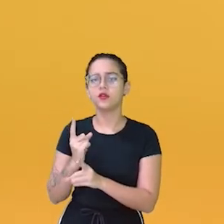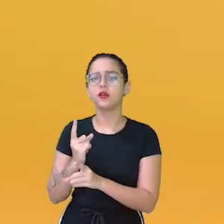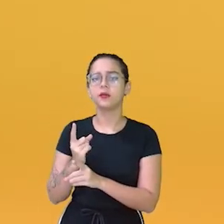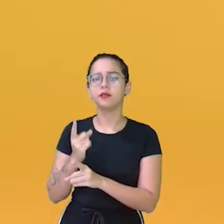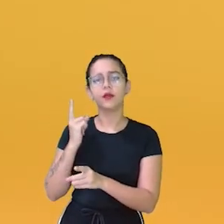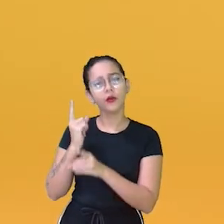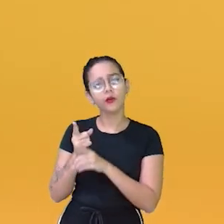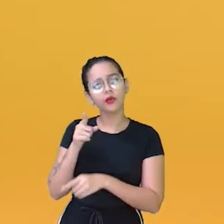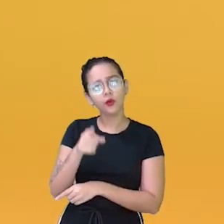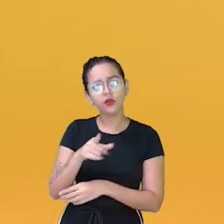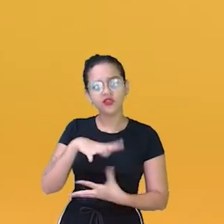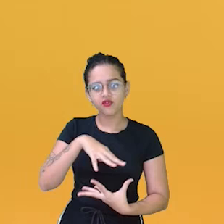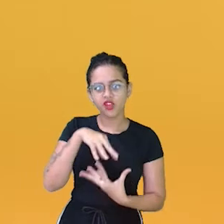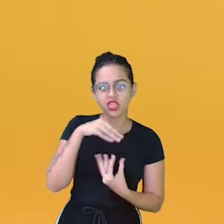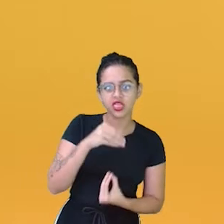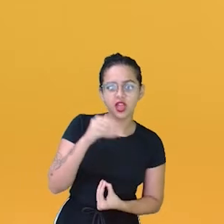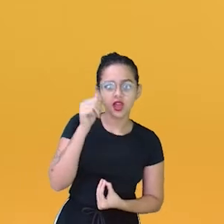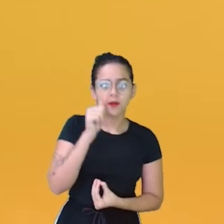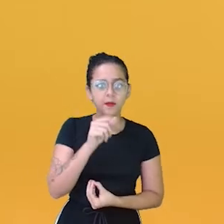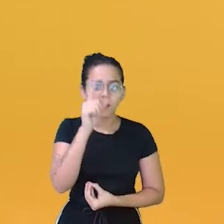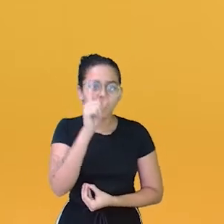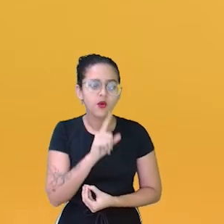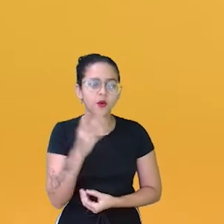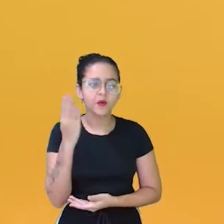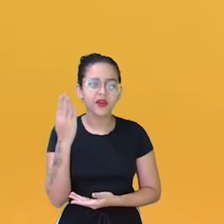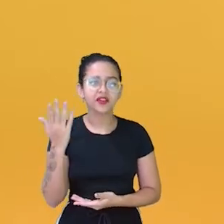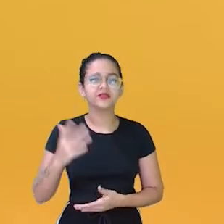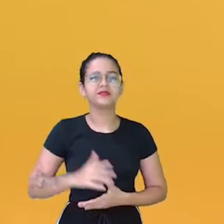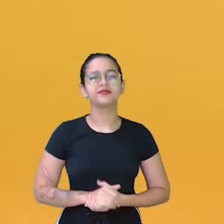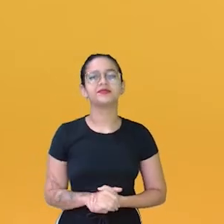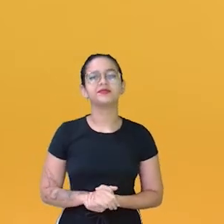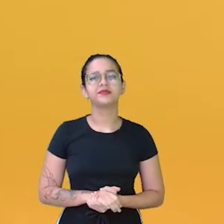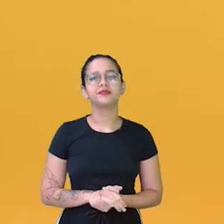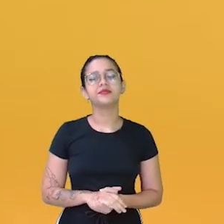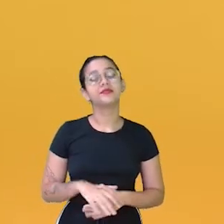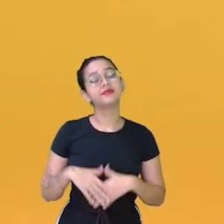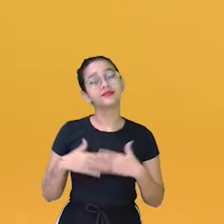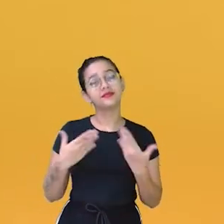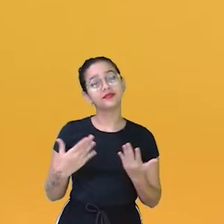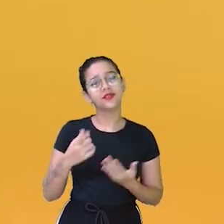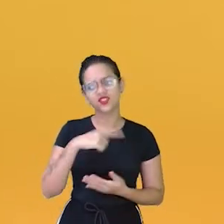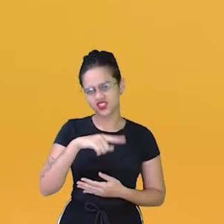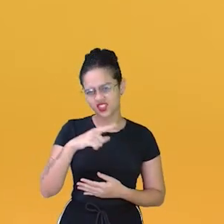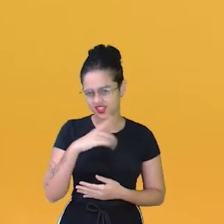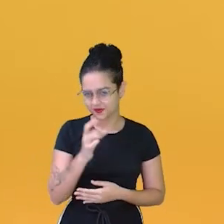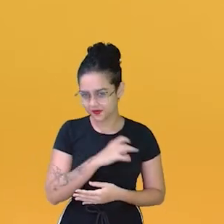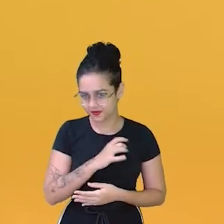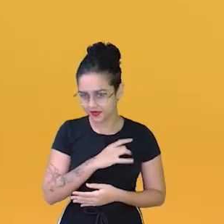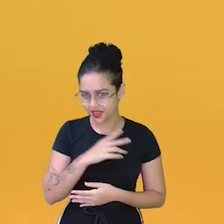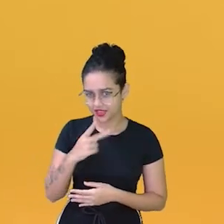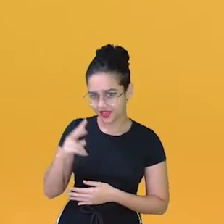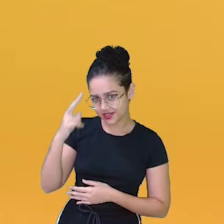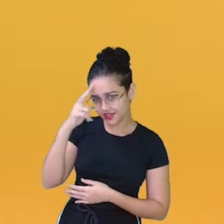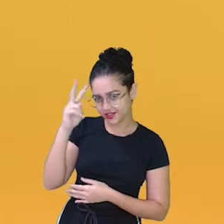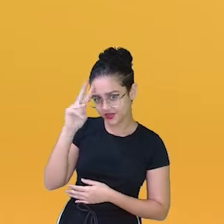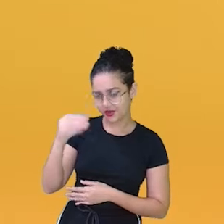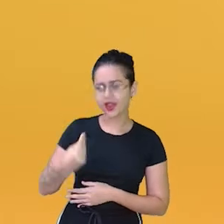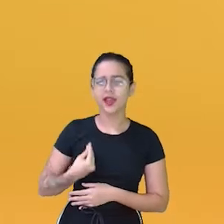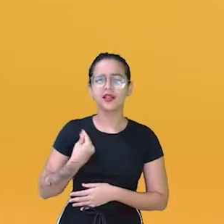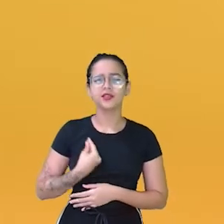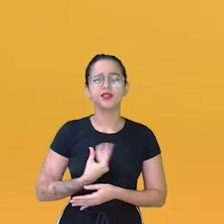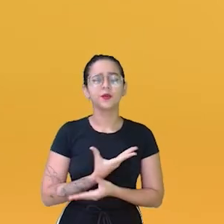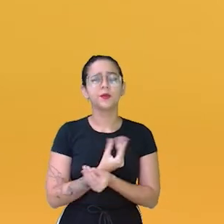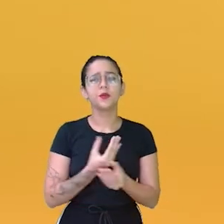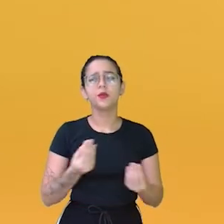encontrar com esse fantasma dessa loura do banheiro. E aí, vocês têm medo dessa história? Existem tantas